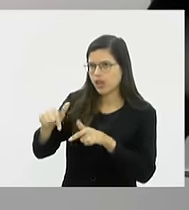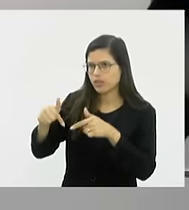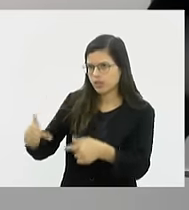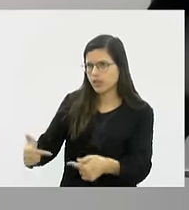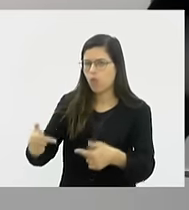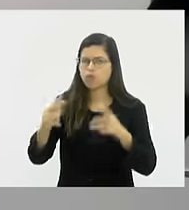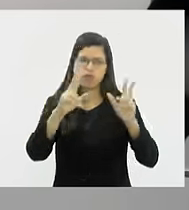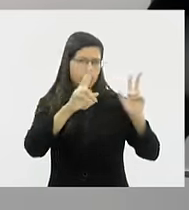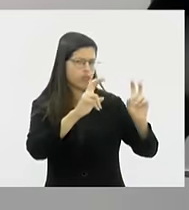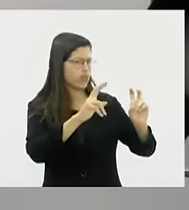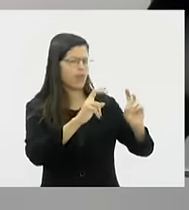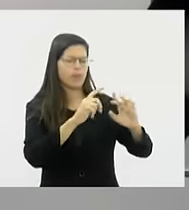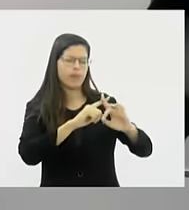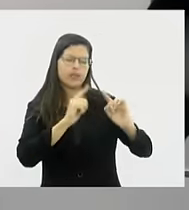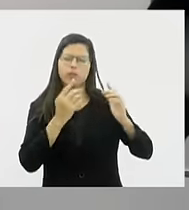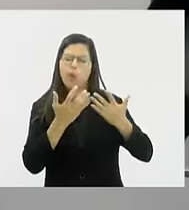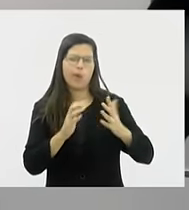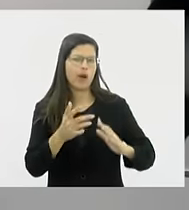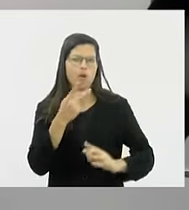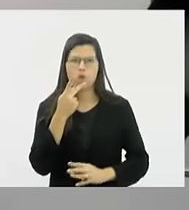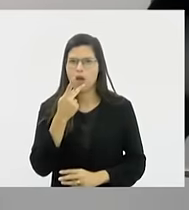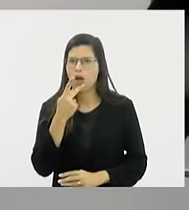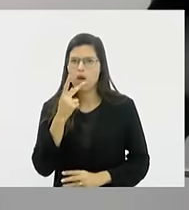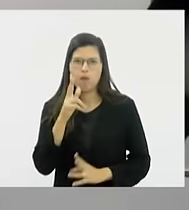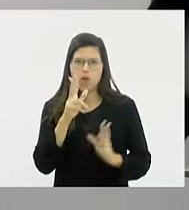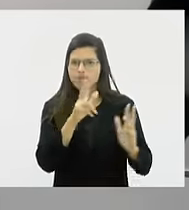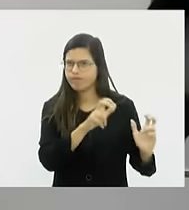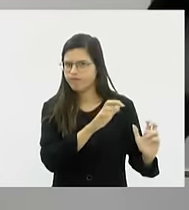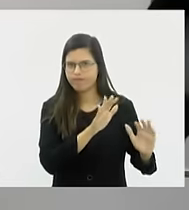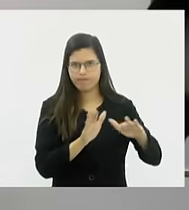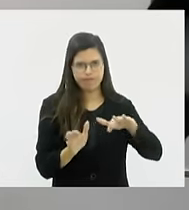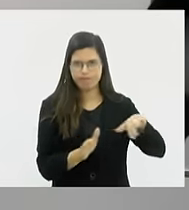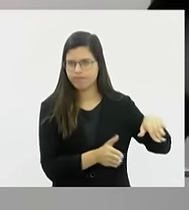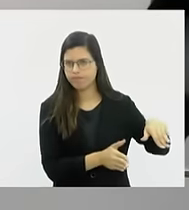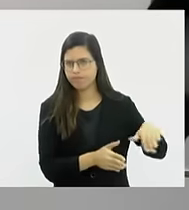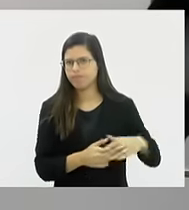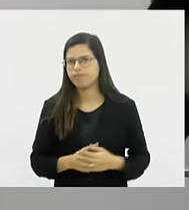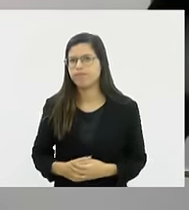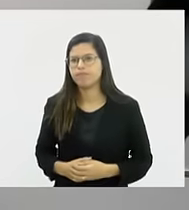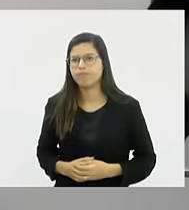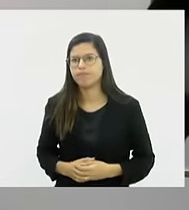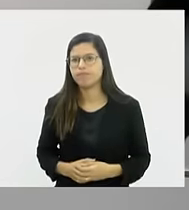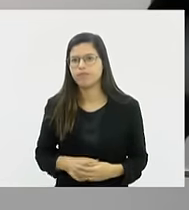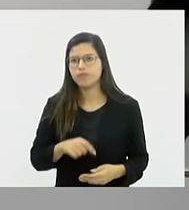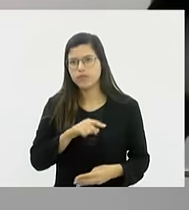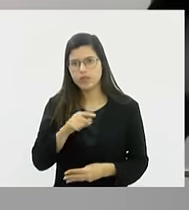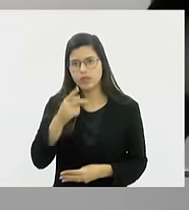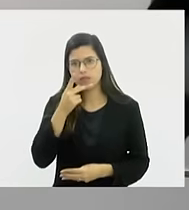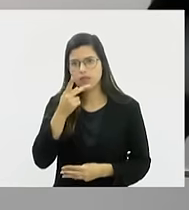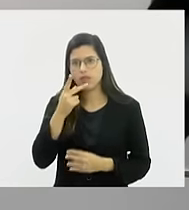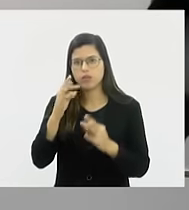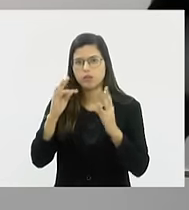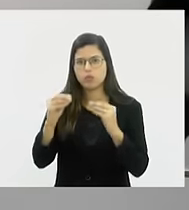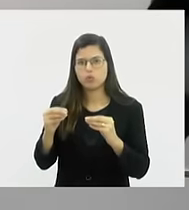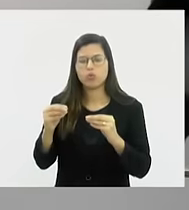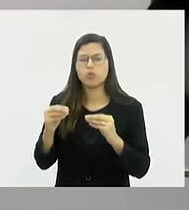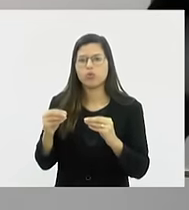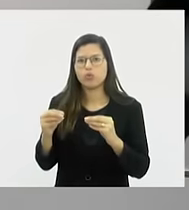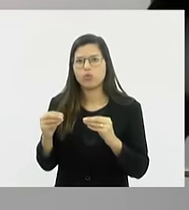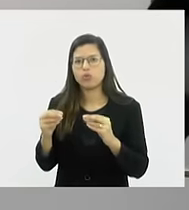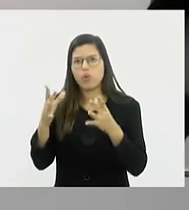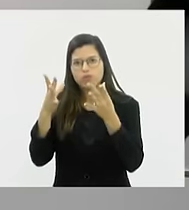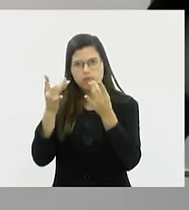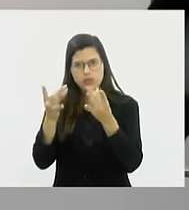eu não vou adentrar por isto. Vocês falaram tudo com muita riqueza de